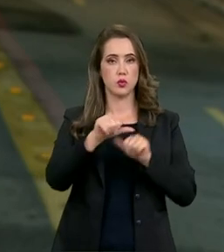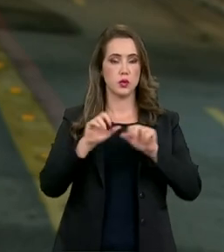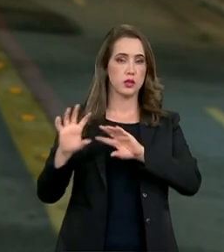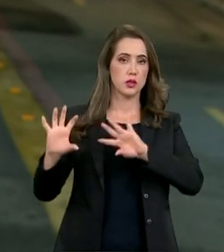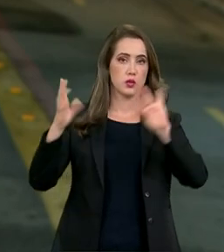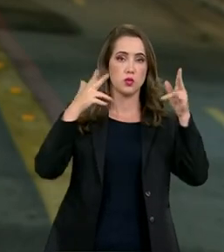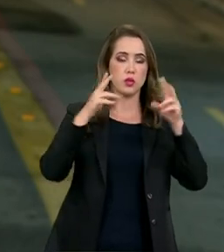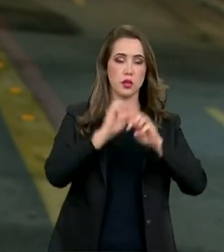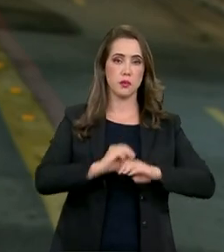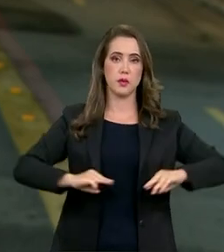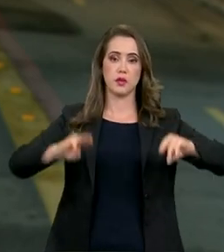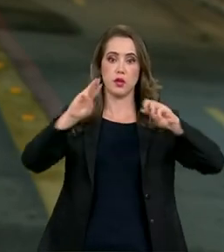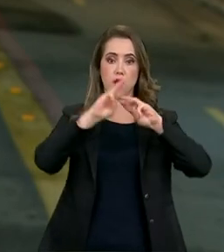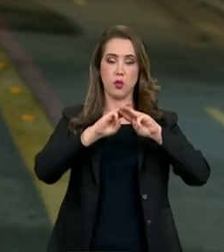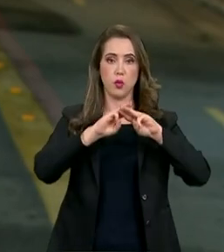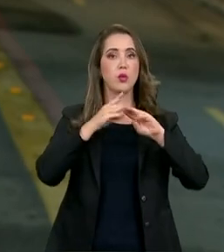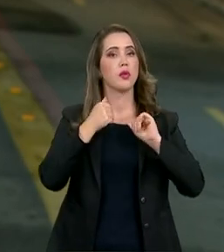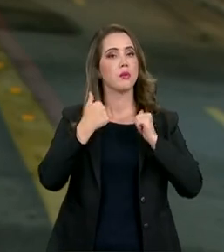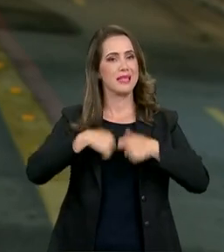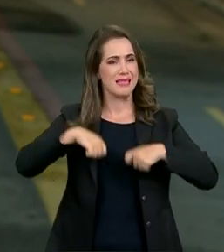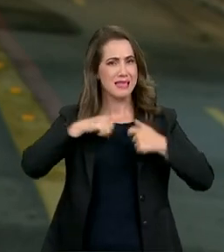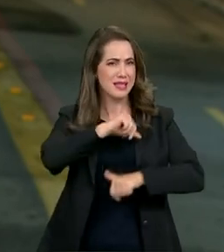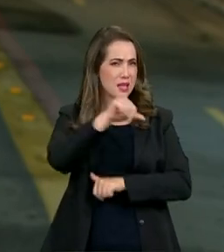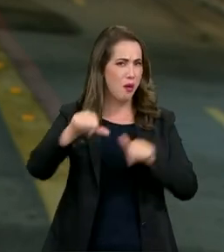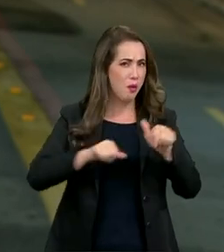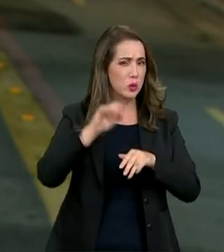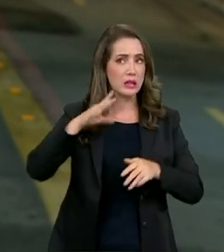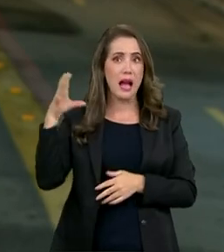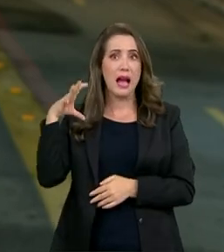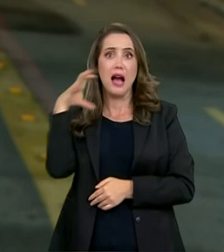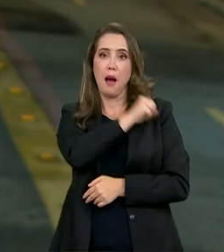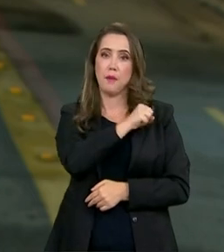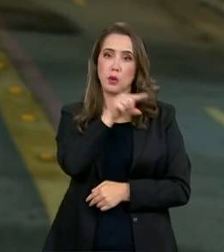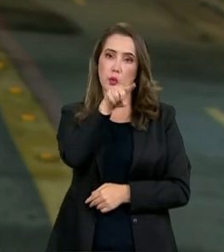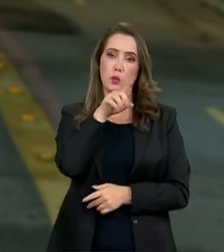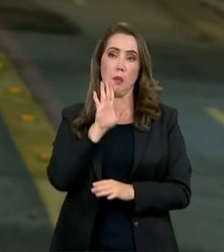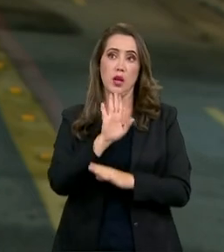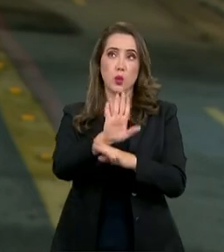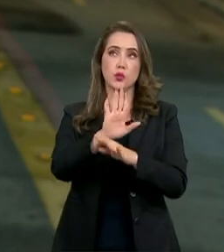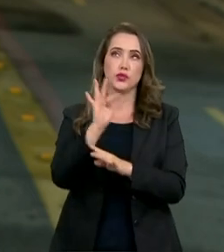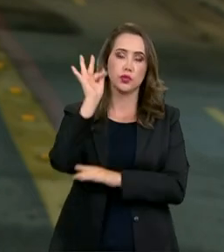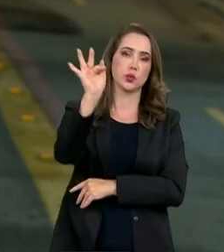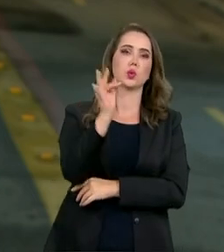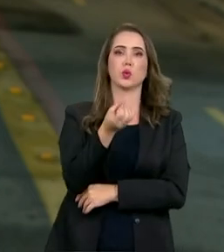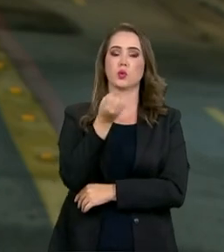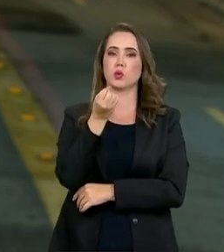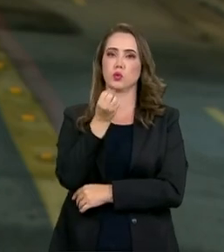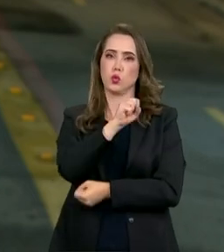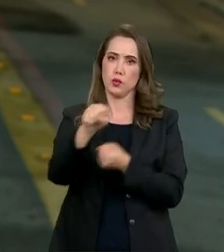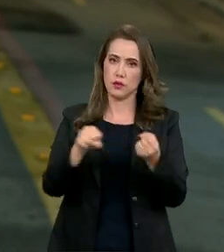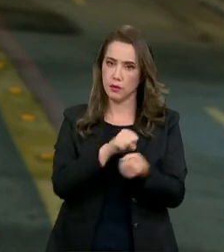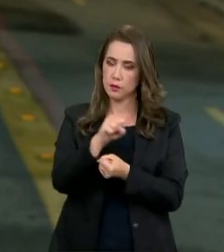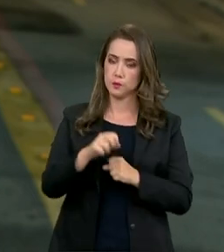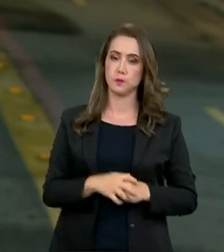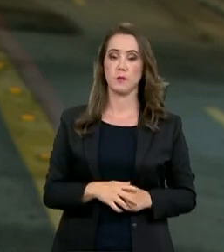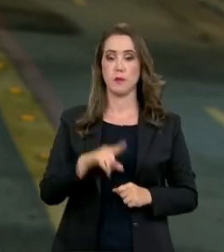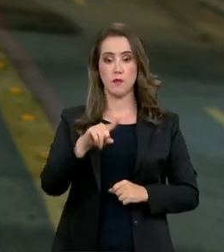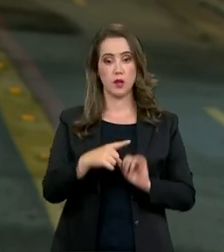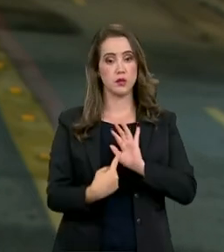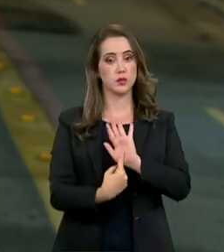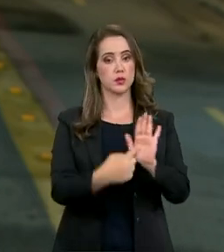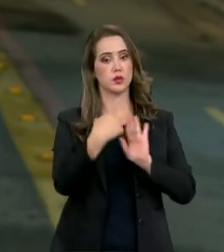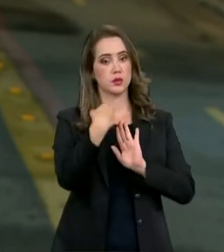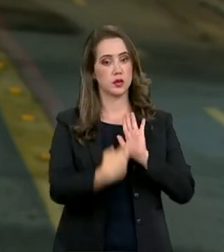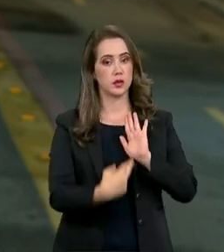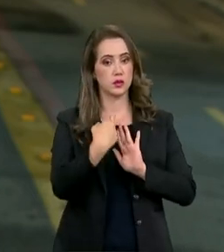medidas urgentes para se garantir um futuro sustentável. Esse relatório compila estudos recentes sobre o aquecimento global causado pela